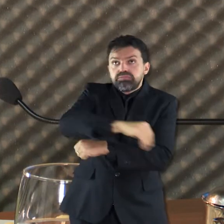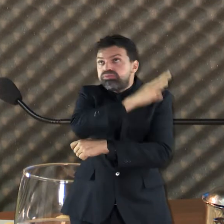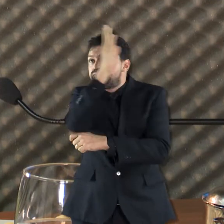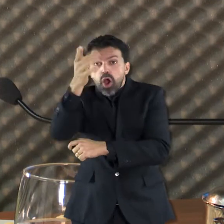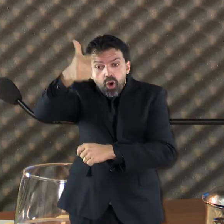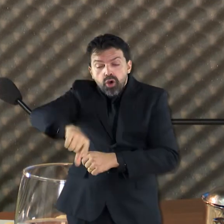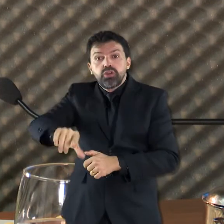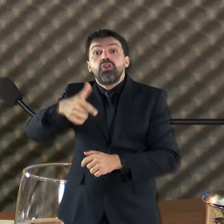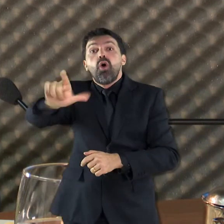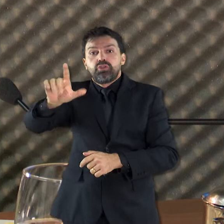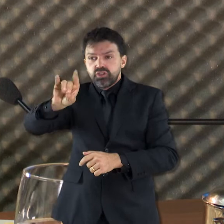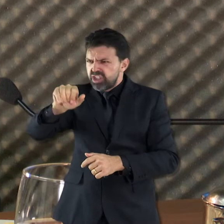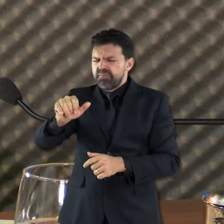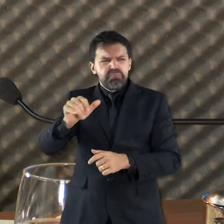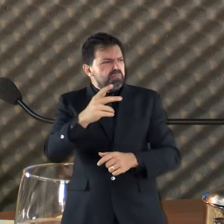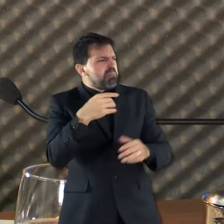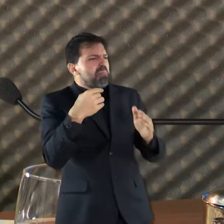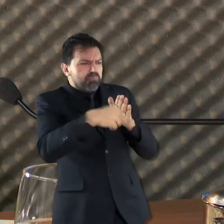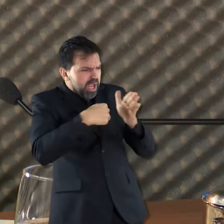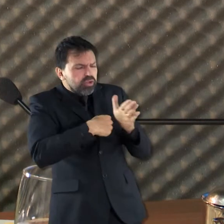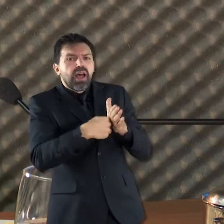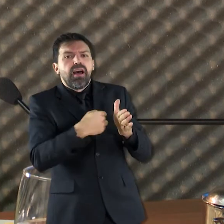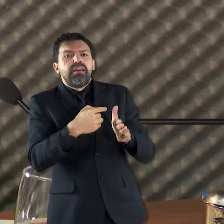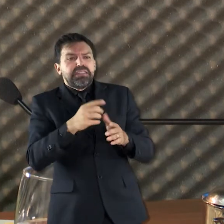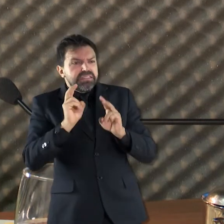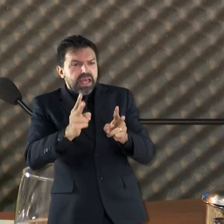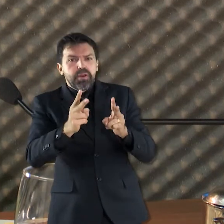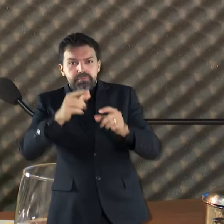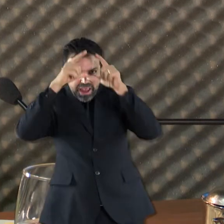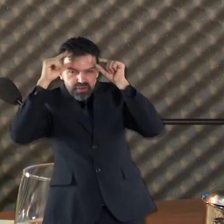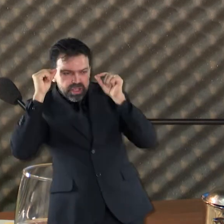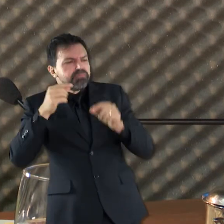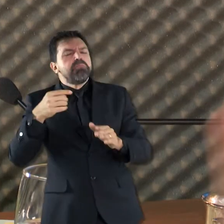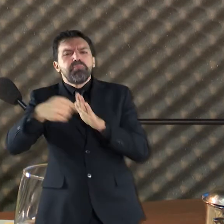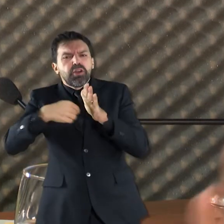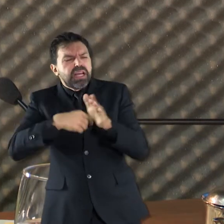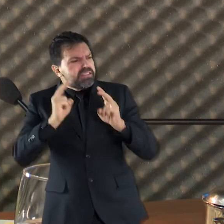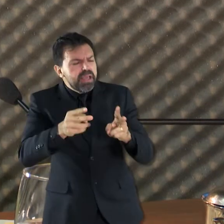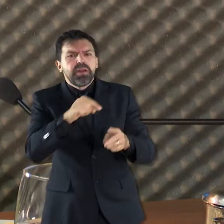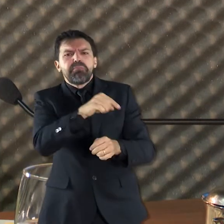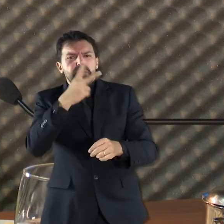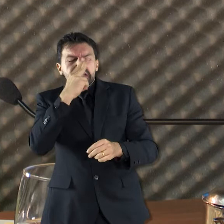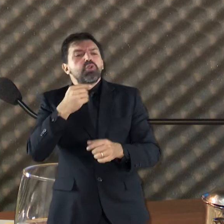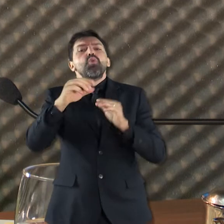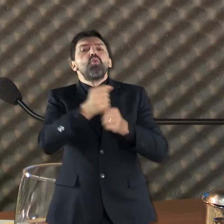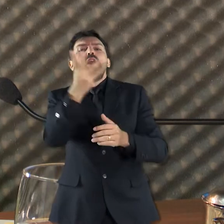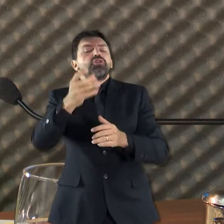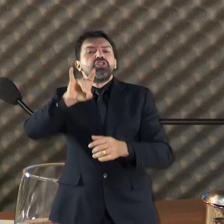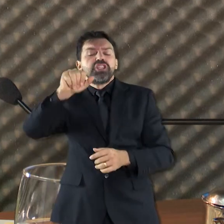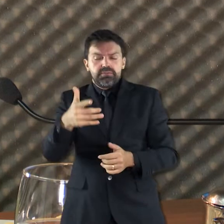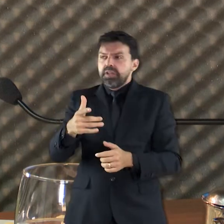ficou perguntando várias vezes, já tinha virado o dia, que a minha preocupação era passar o primeiro dia. Se eu passar o primeiro dia... Aí eu vou pro segundo, aí